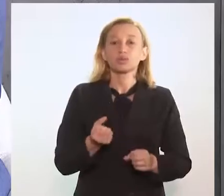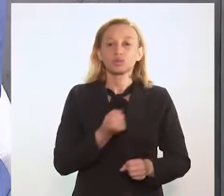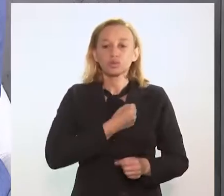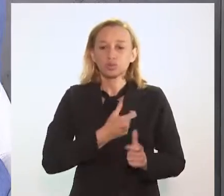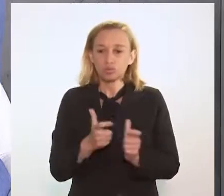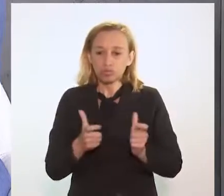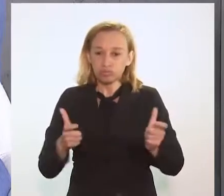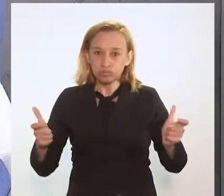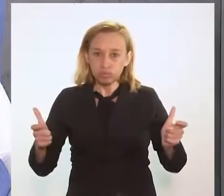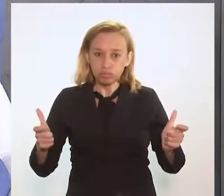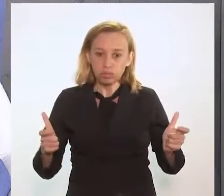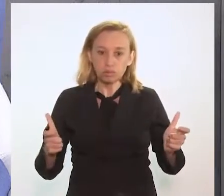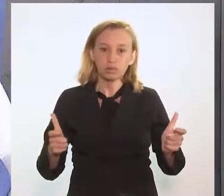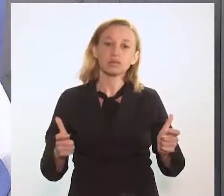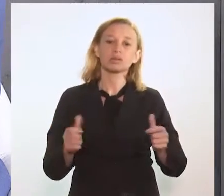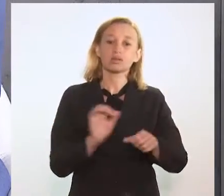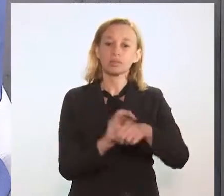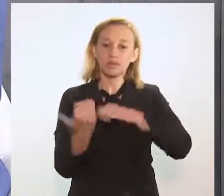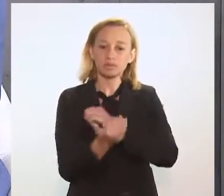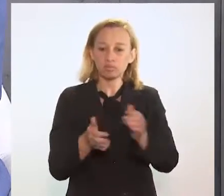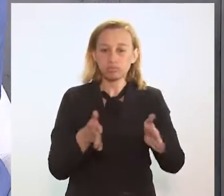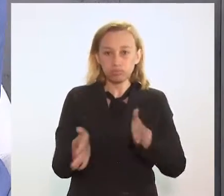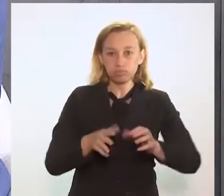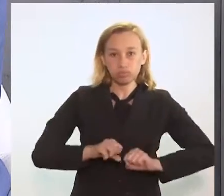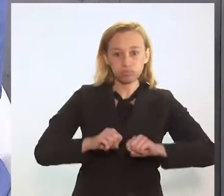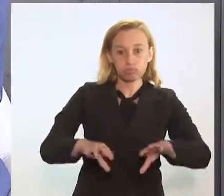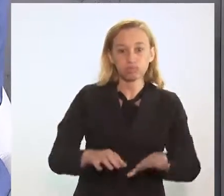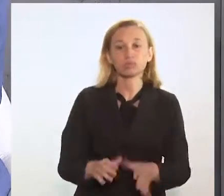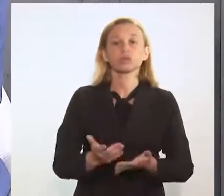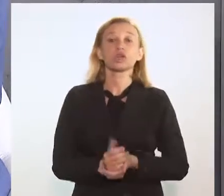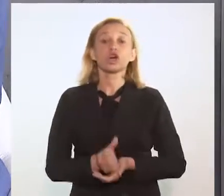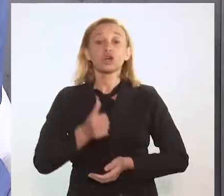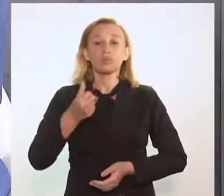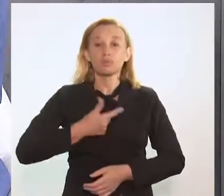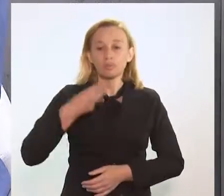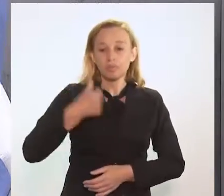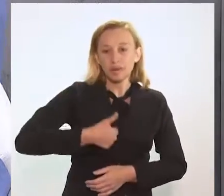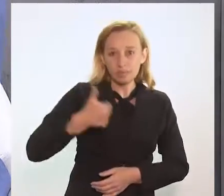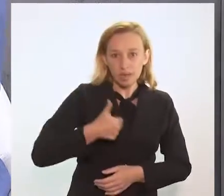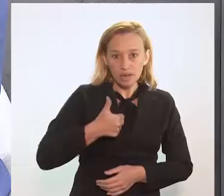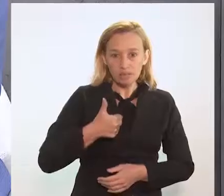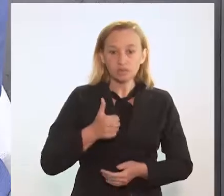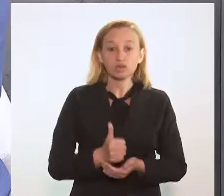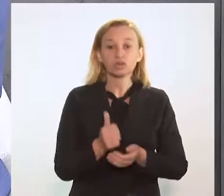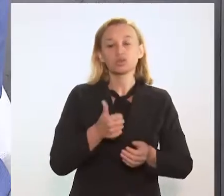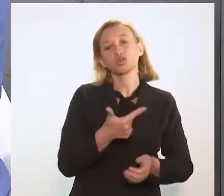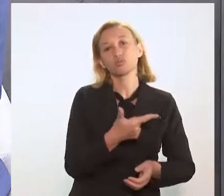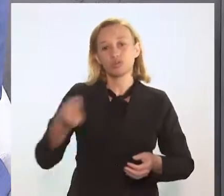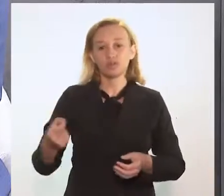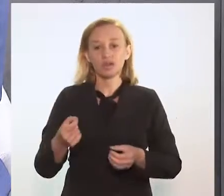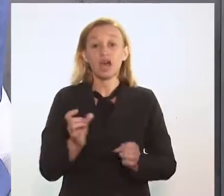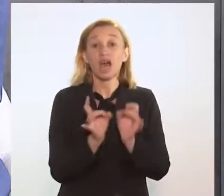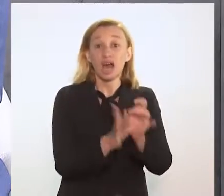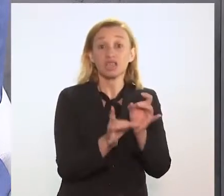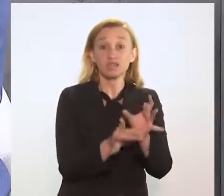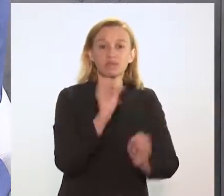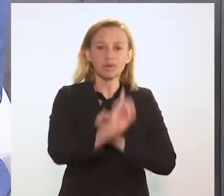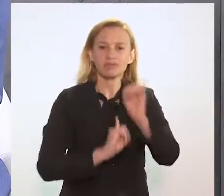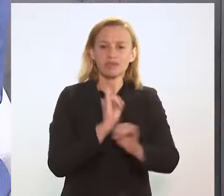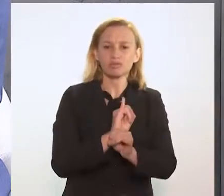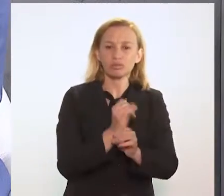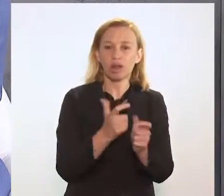seu maior crescimento durante a pandemia do novo coronavírus. Só no primeiro trimestre de 2020, as vendas pela